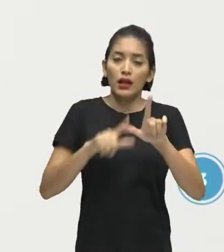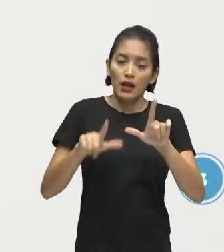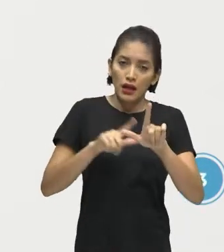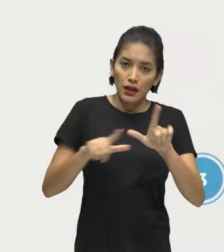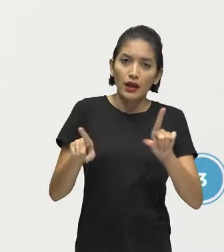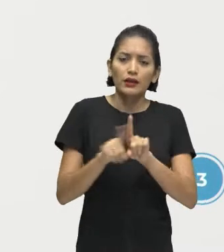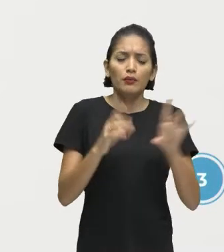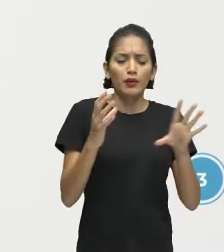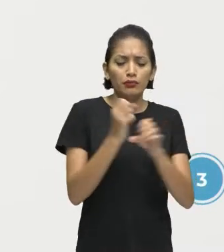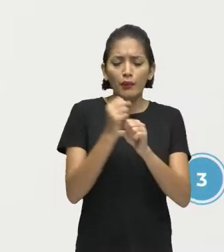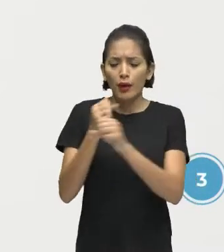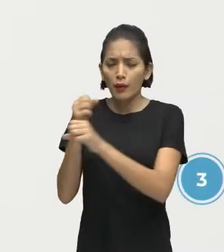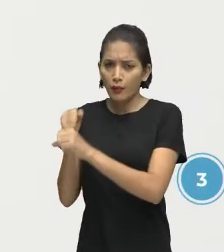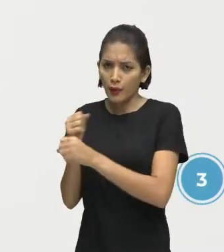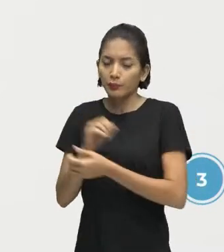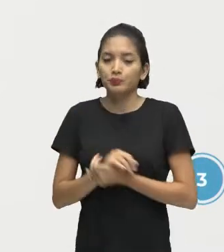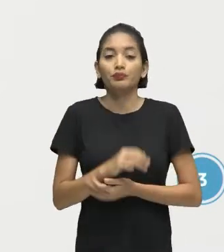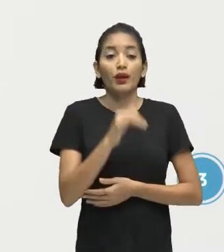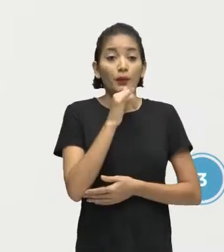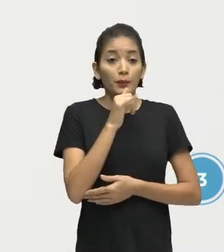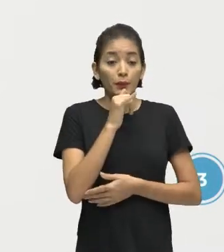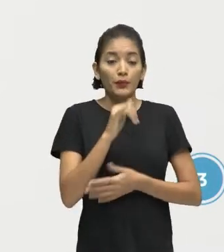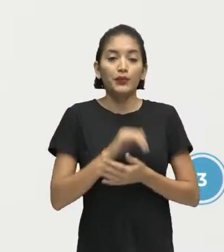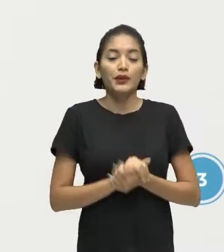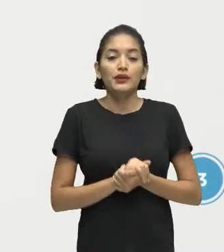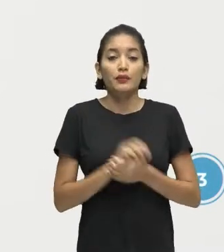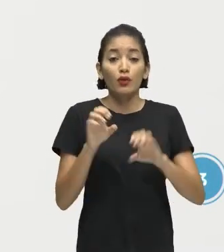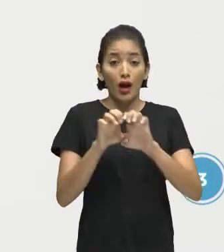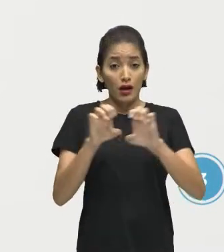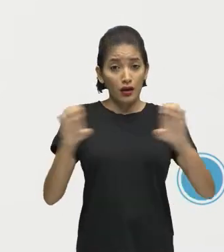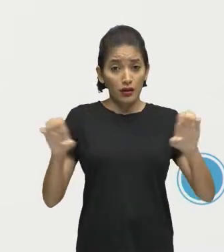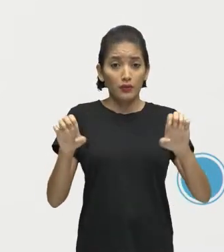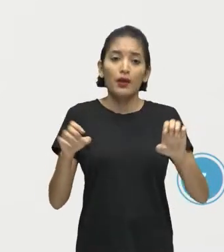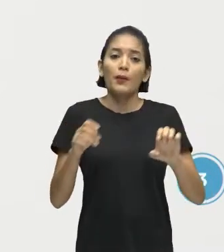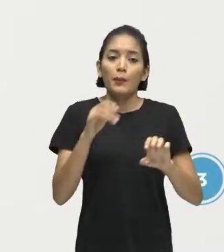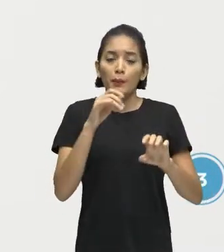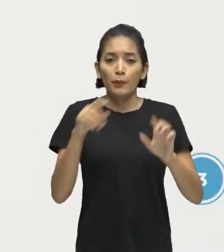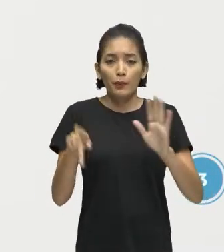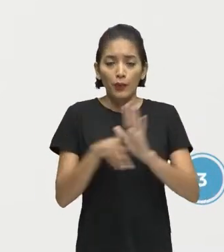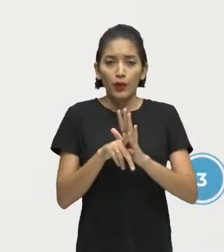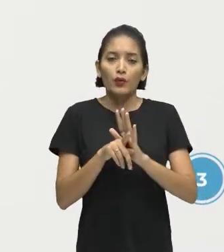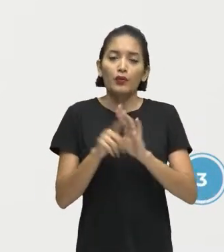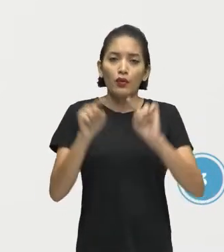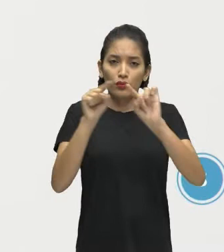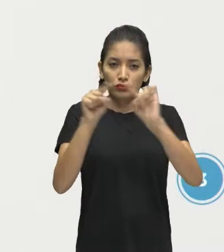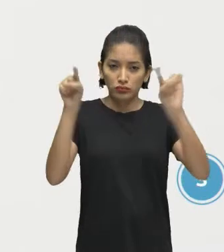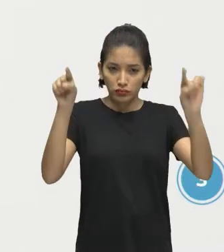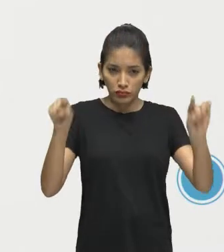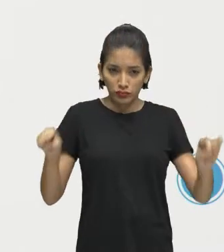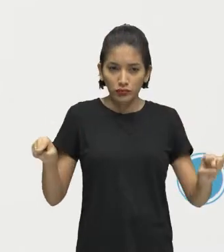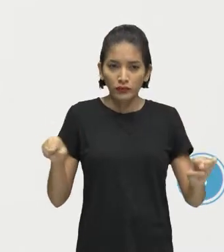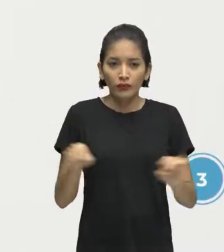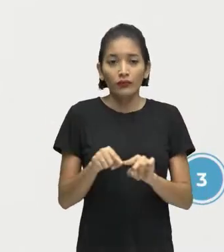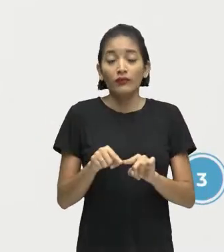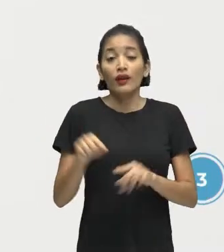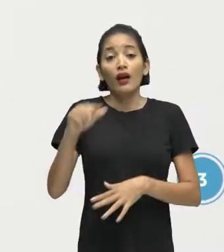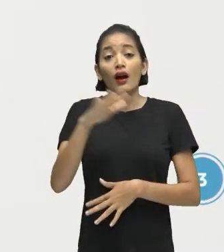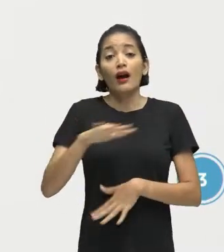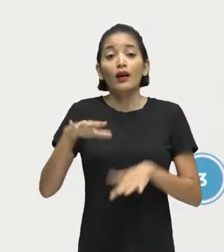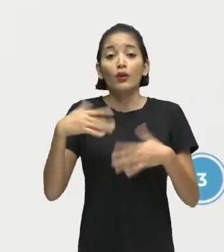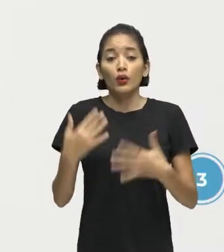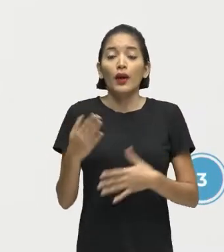operações. Por exemplo, a expressão que representa a área de um retângulo. Temos aqui, que a área de um retângulo é